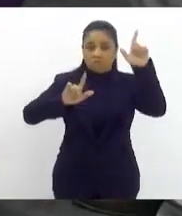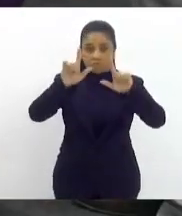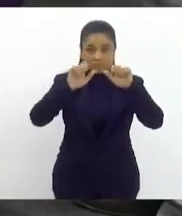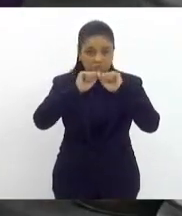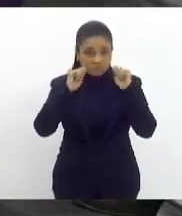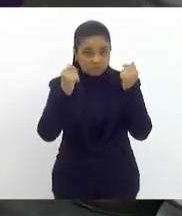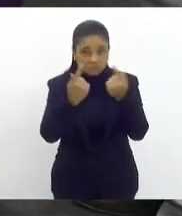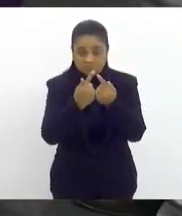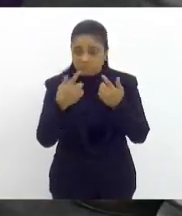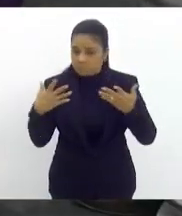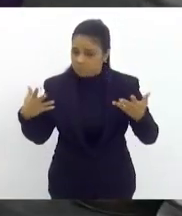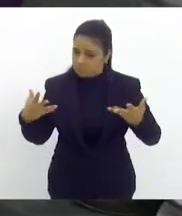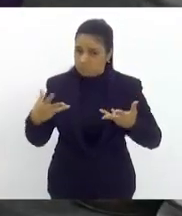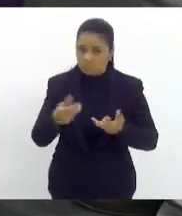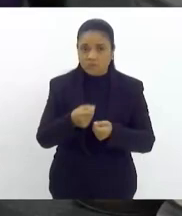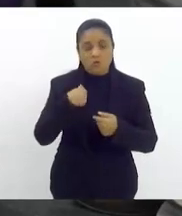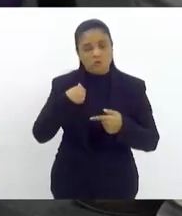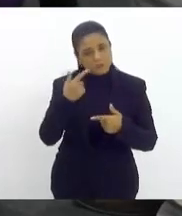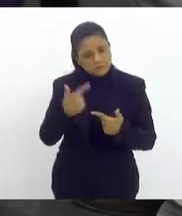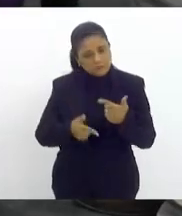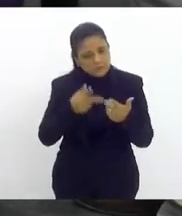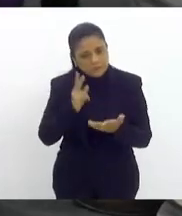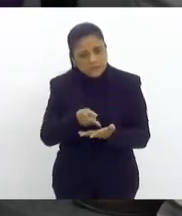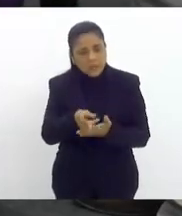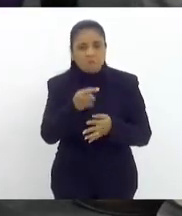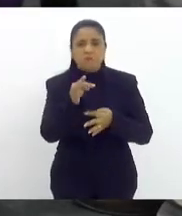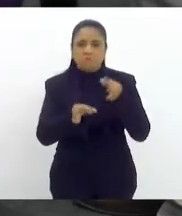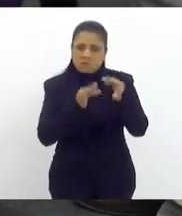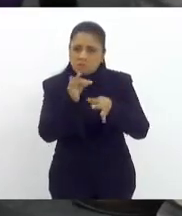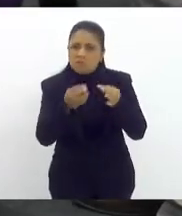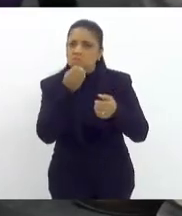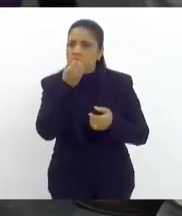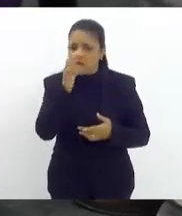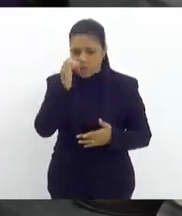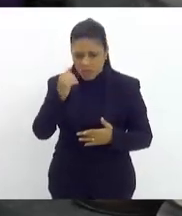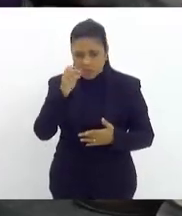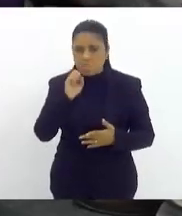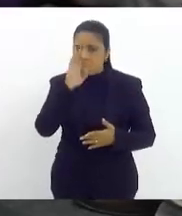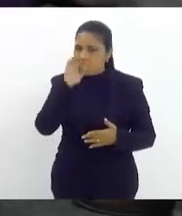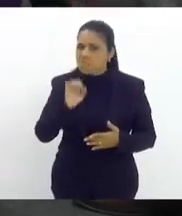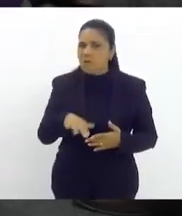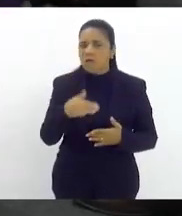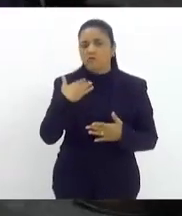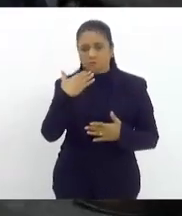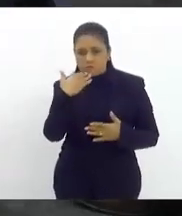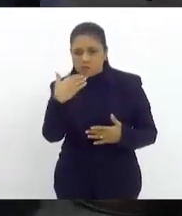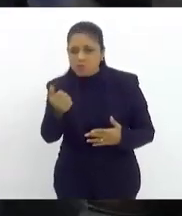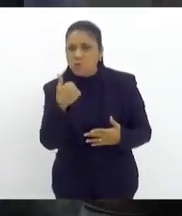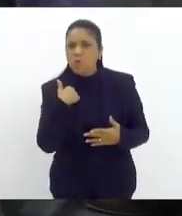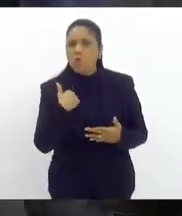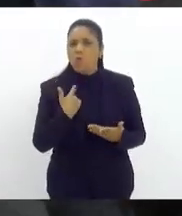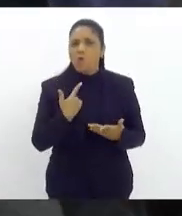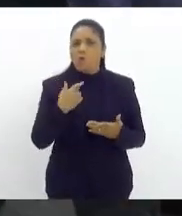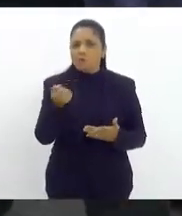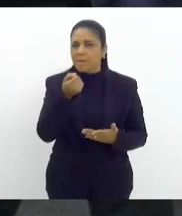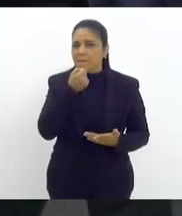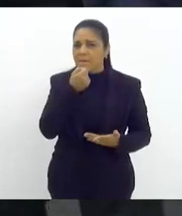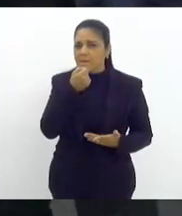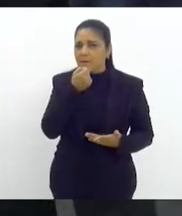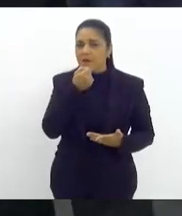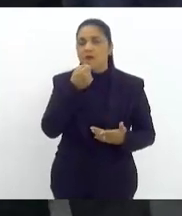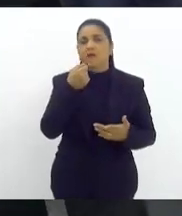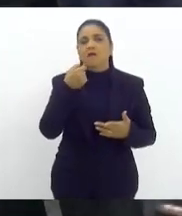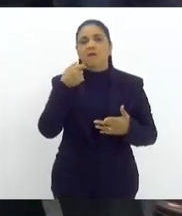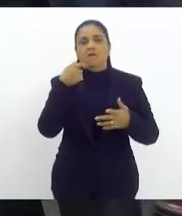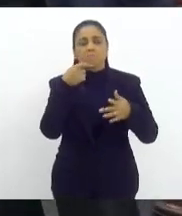sempre fui extremamente bem tratada por todos os trabalhadores, já fui chamada a dar entrevistas em programas